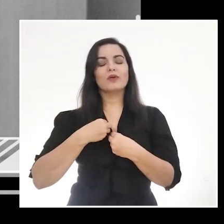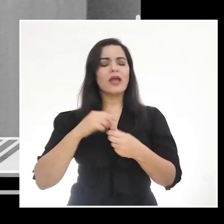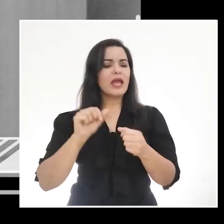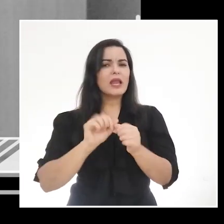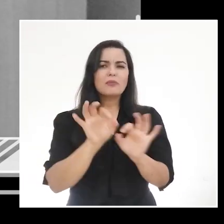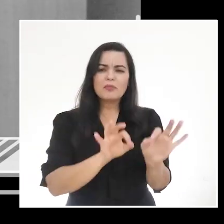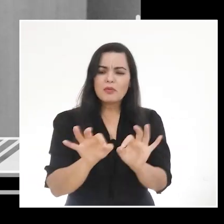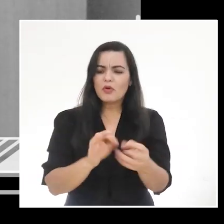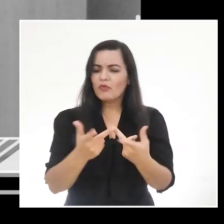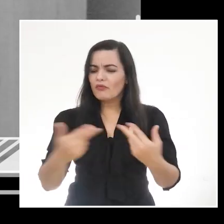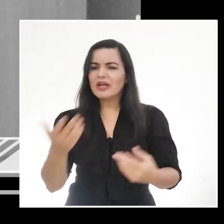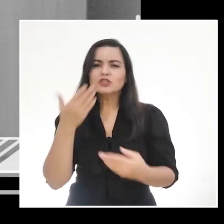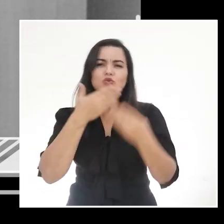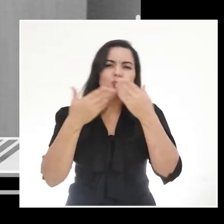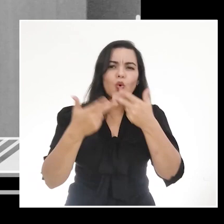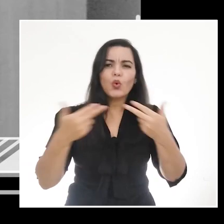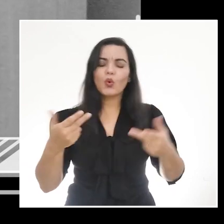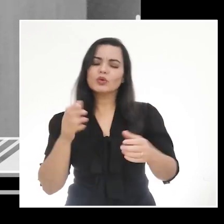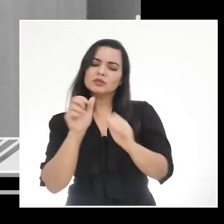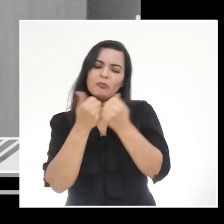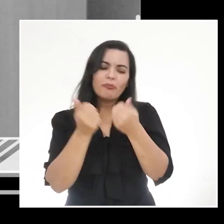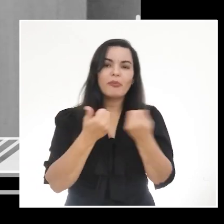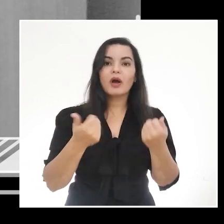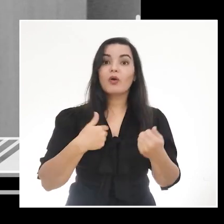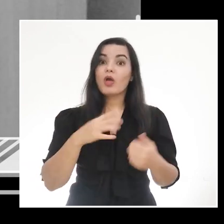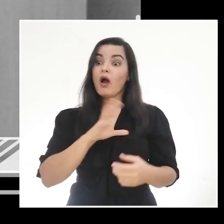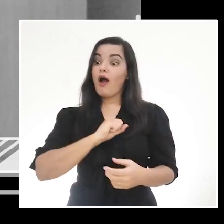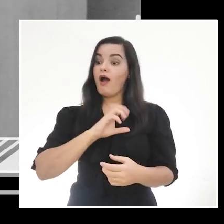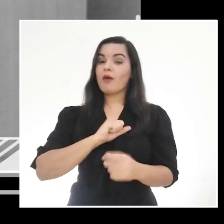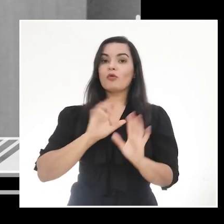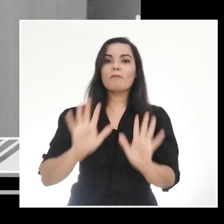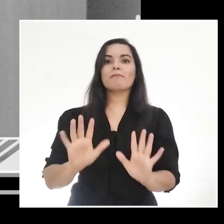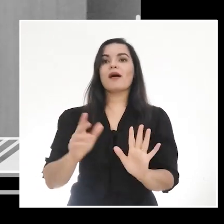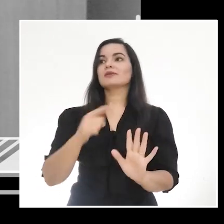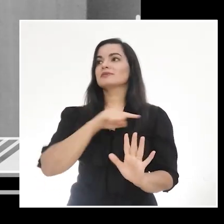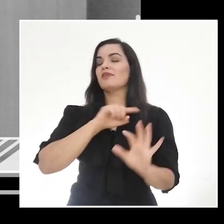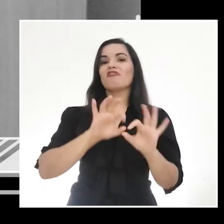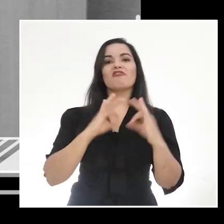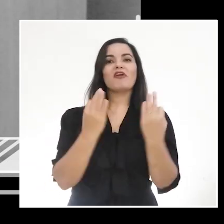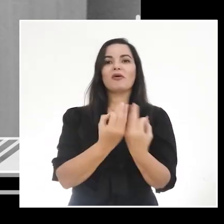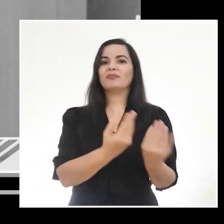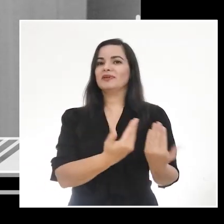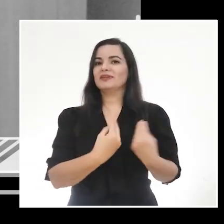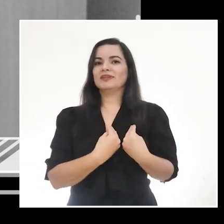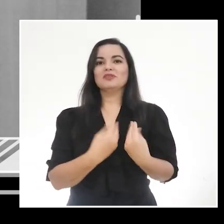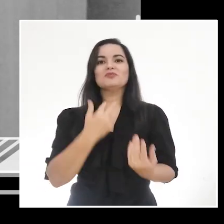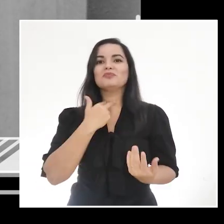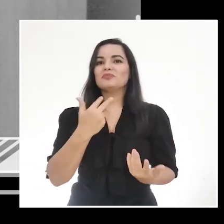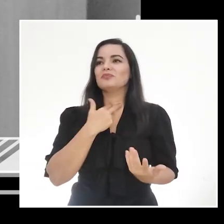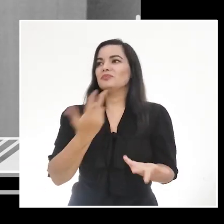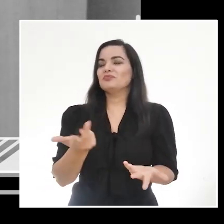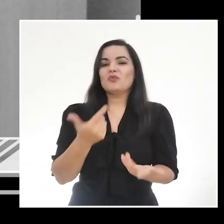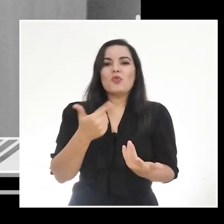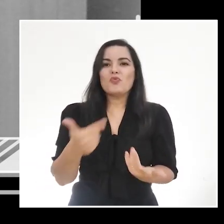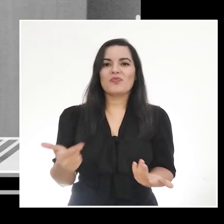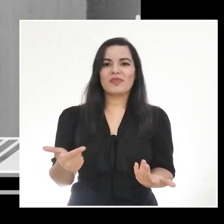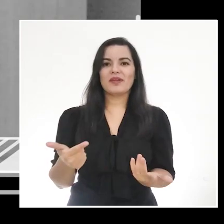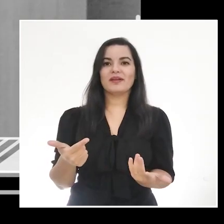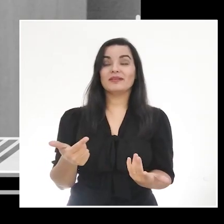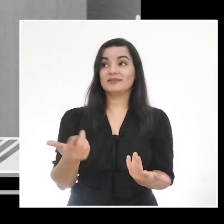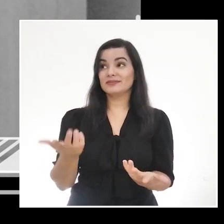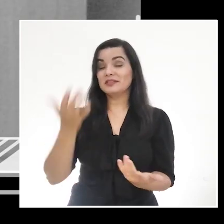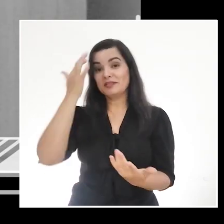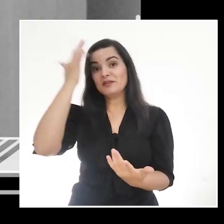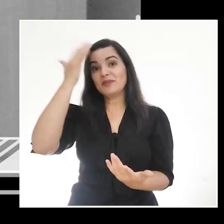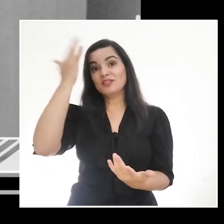você. E ele fez que ele chama de guloseimas, assim, que eu gostava e que eu dificilmente